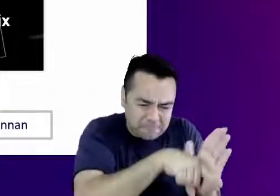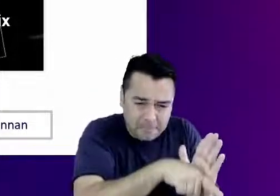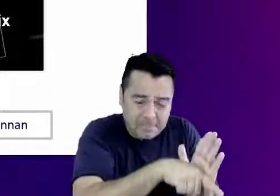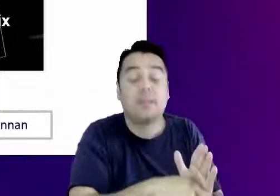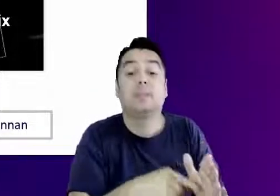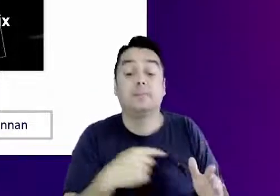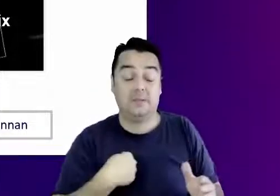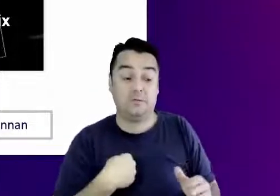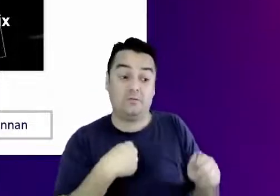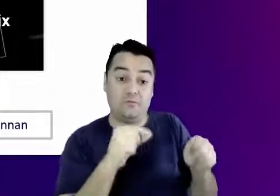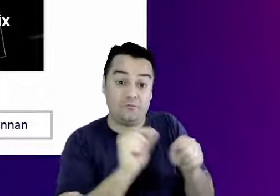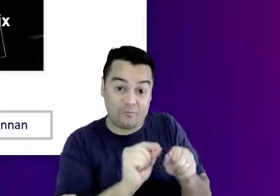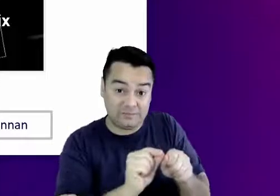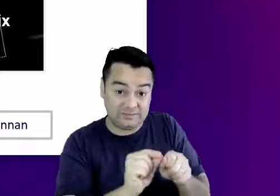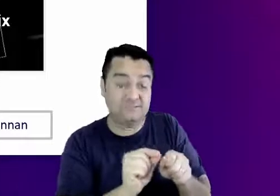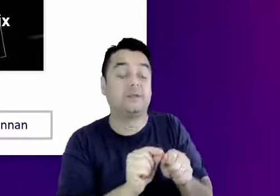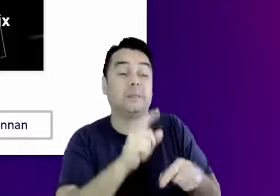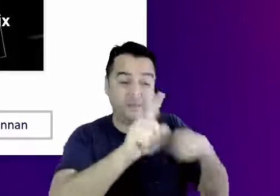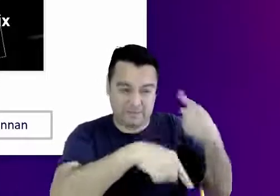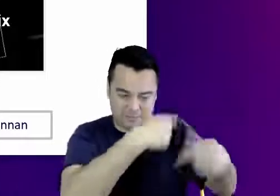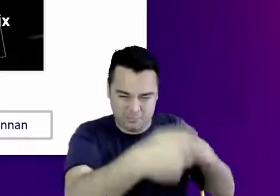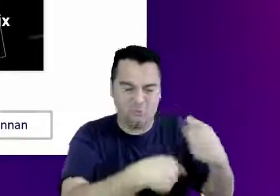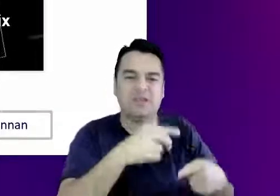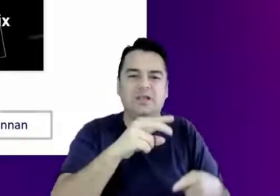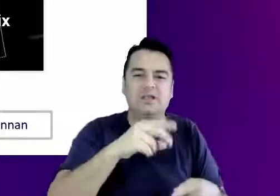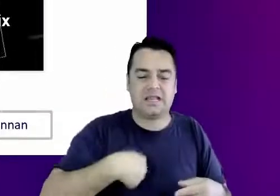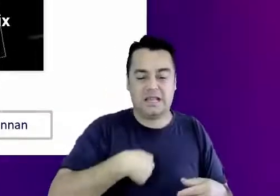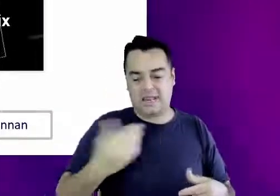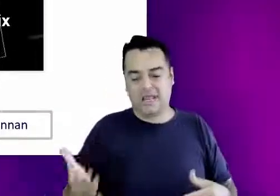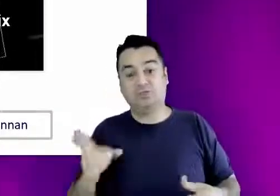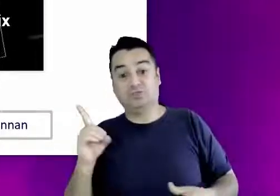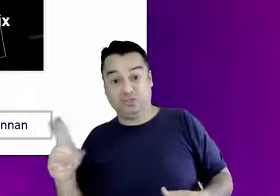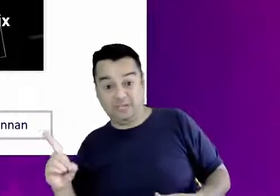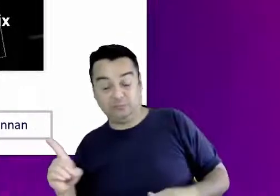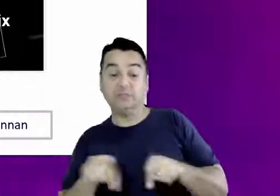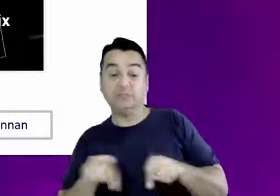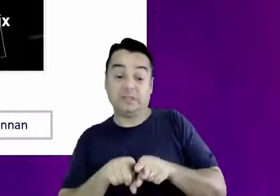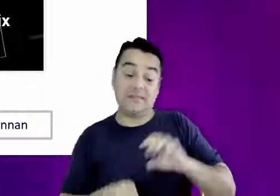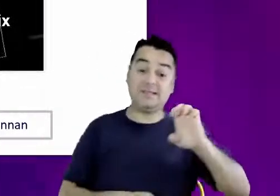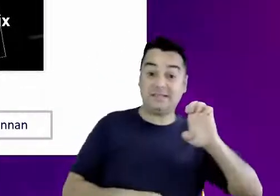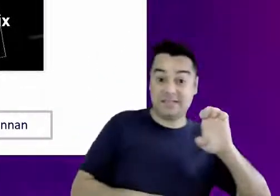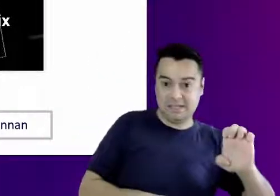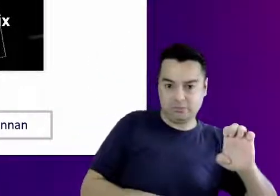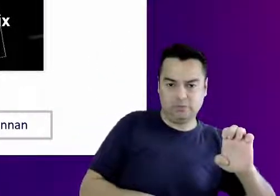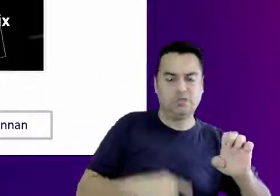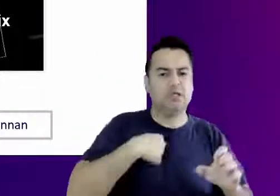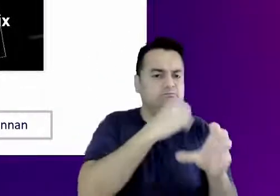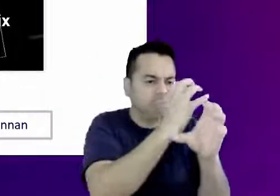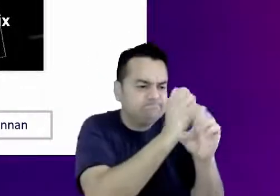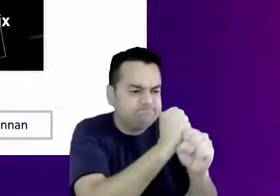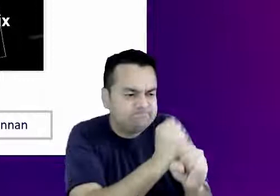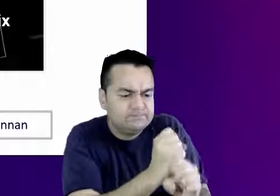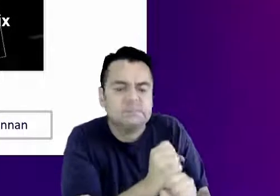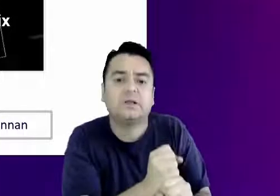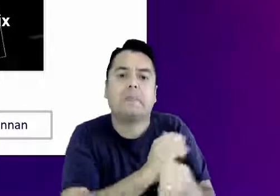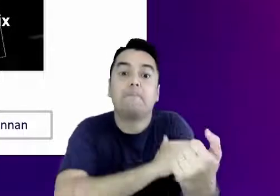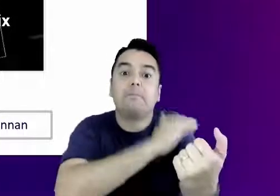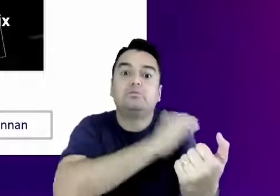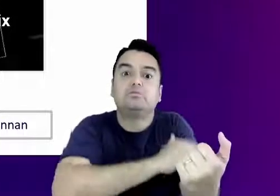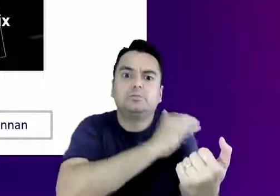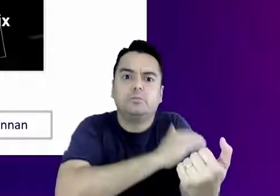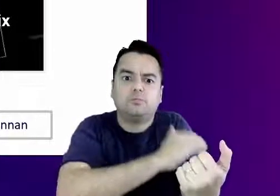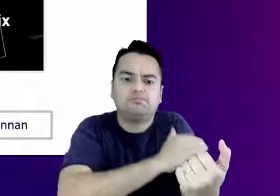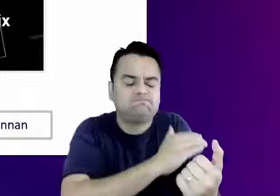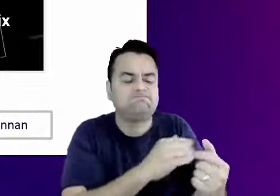a insonação desse vaso do lado direito e do lado esquerdo, e calcular o índice de pulsatilidade médio. De novo,